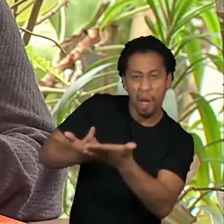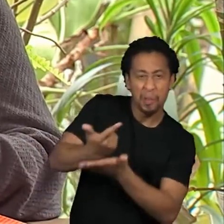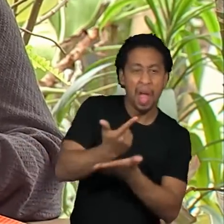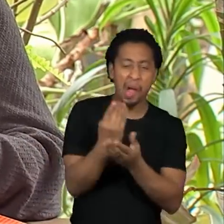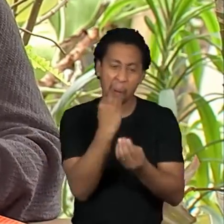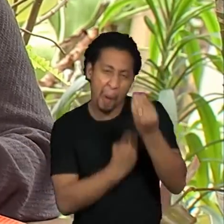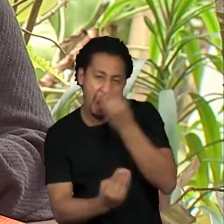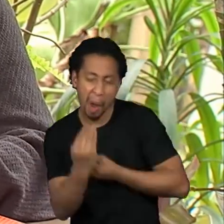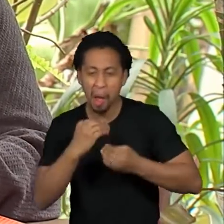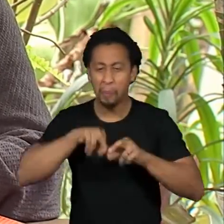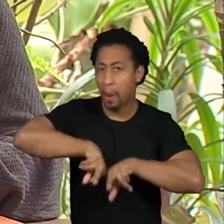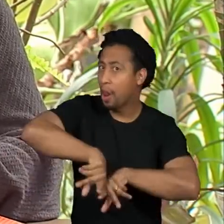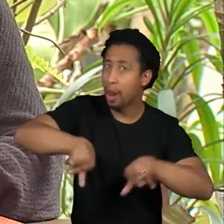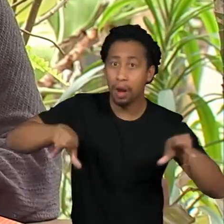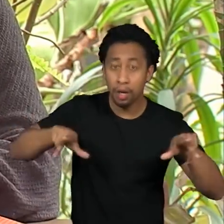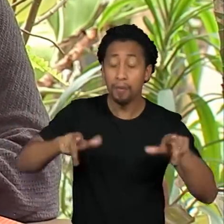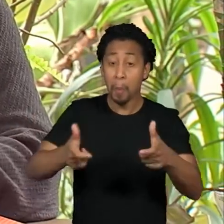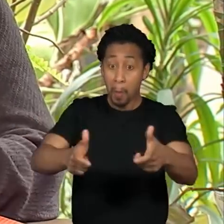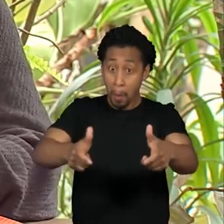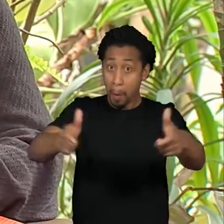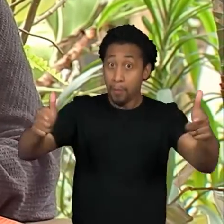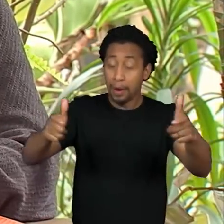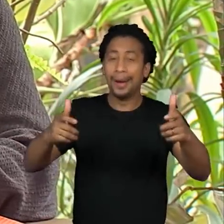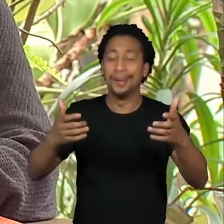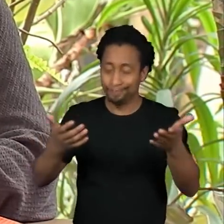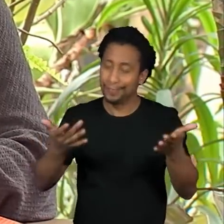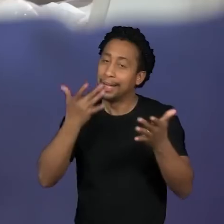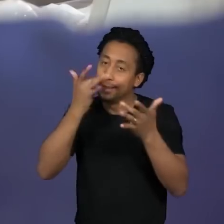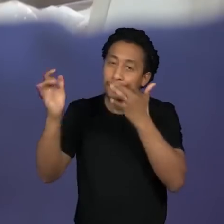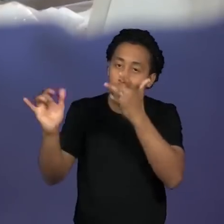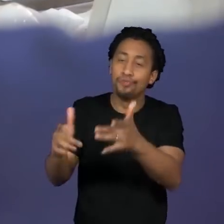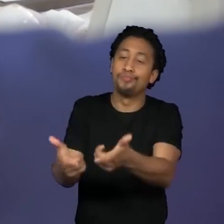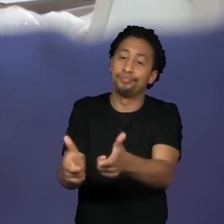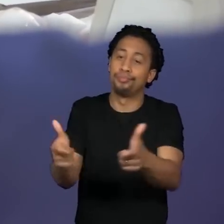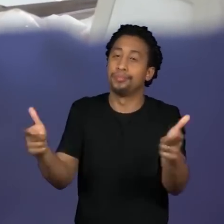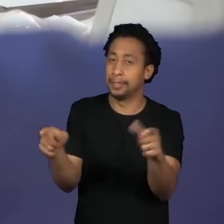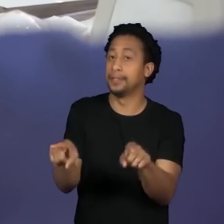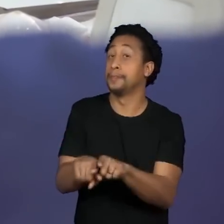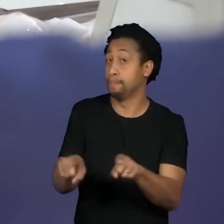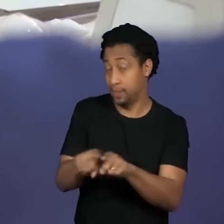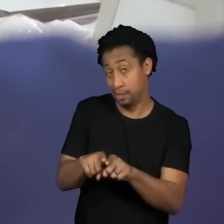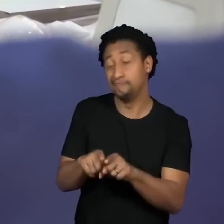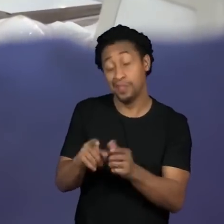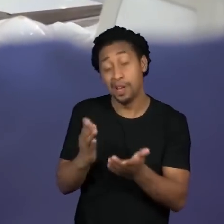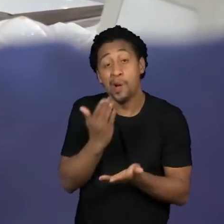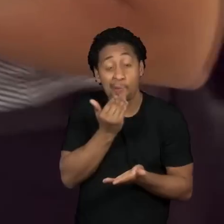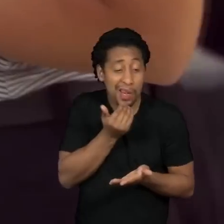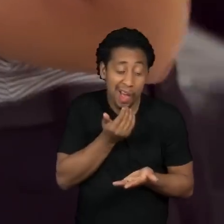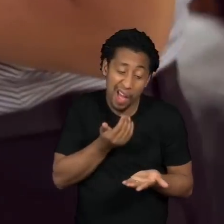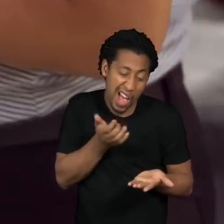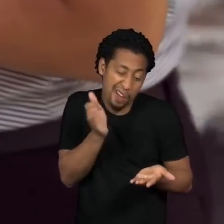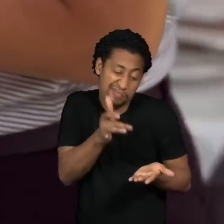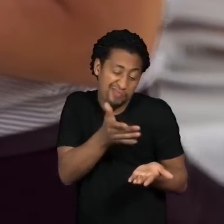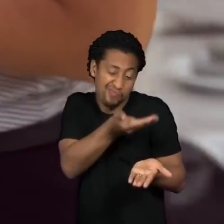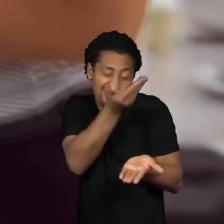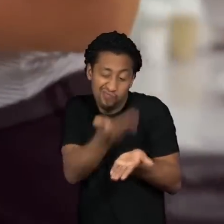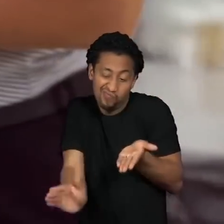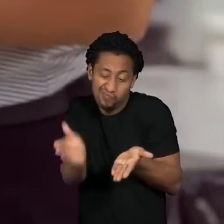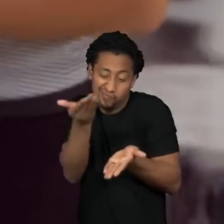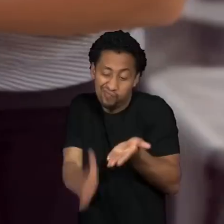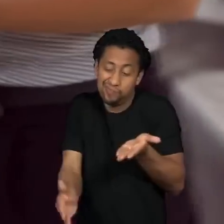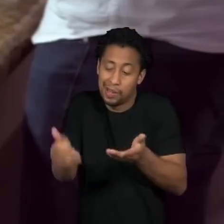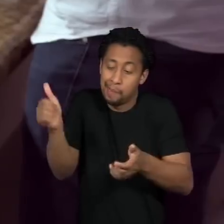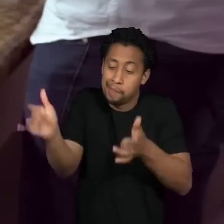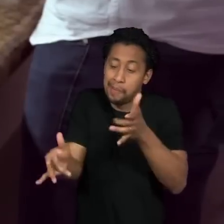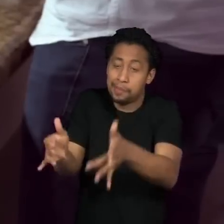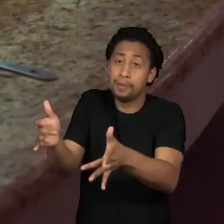você pega e você quer o modelo novo. Então, por conta disso, a gente começa a desperdiçar. Então, a cultura do desperdício é esse hábito